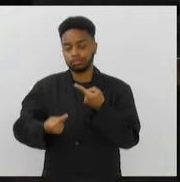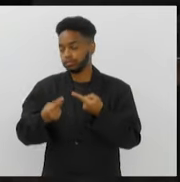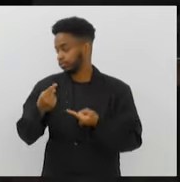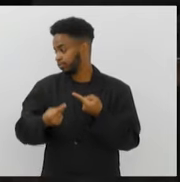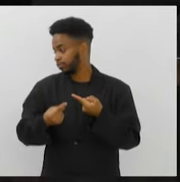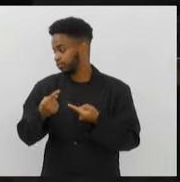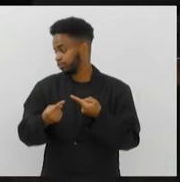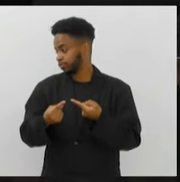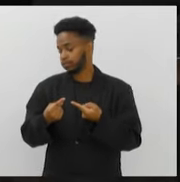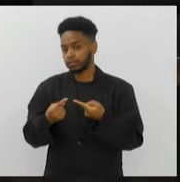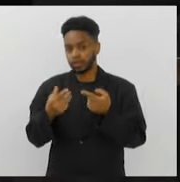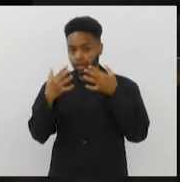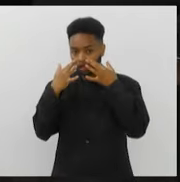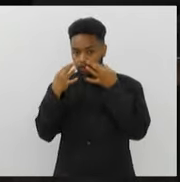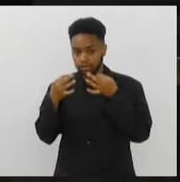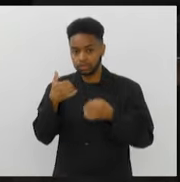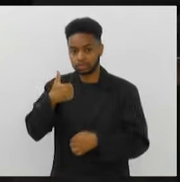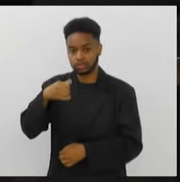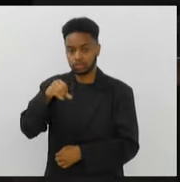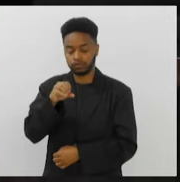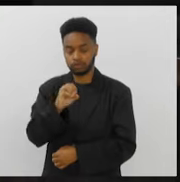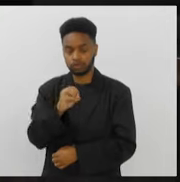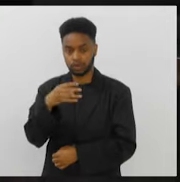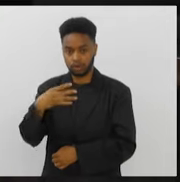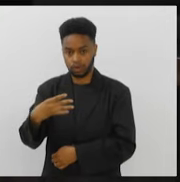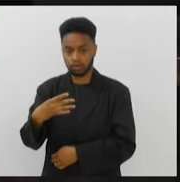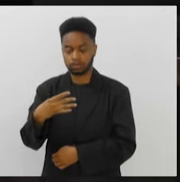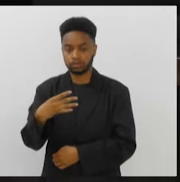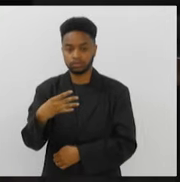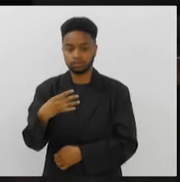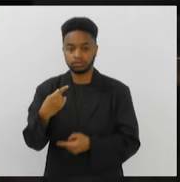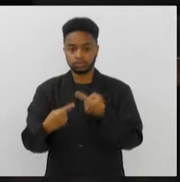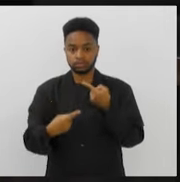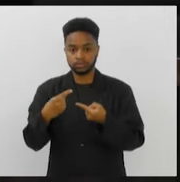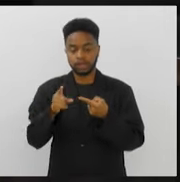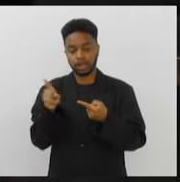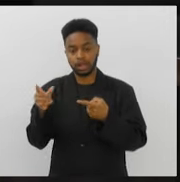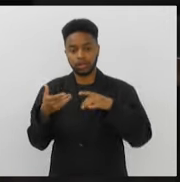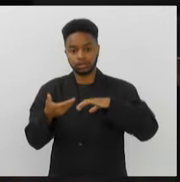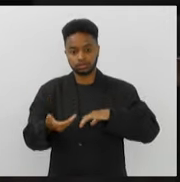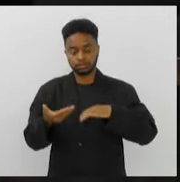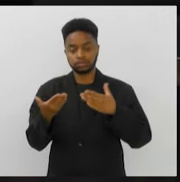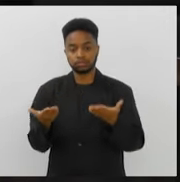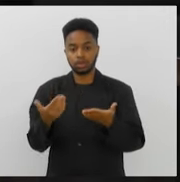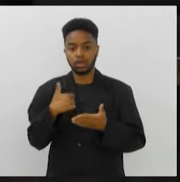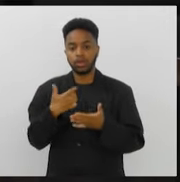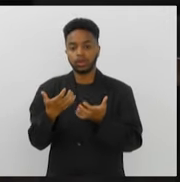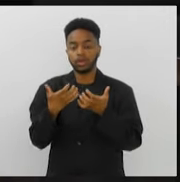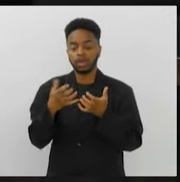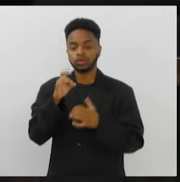sobre o holofote, que é o 1904, que está sendo discutido na Câmara Federal, e eu queria apenas